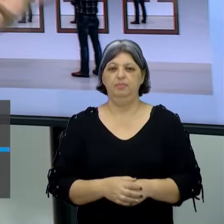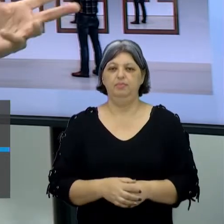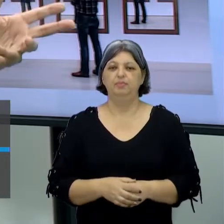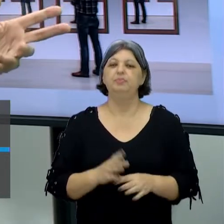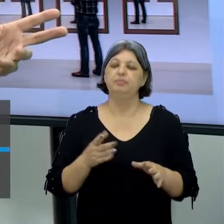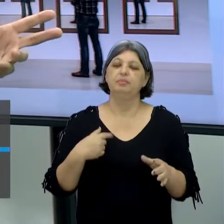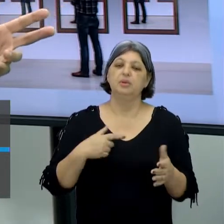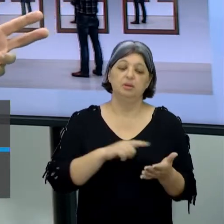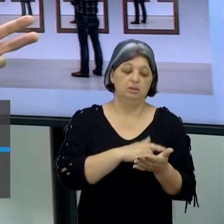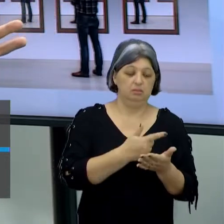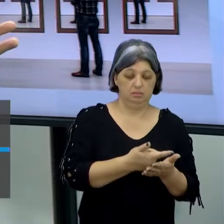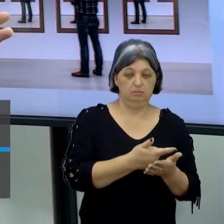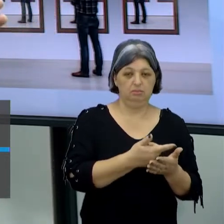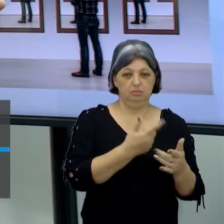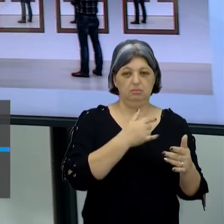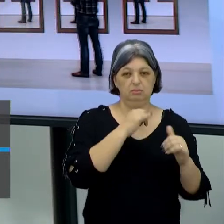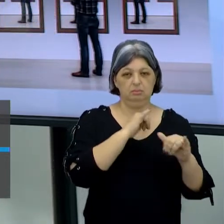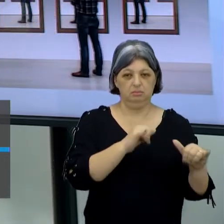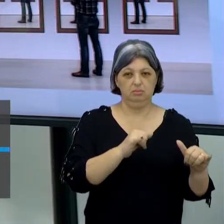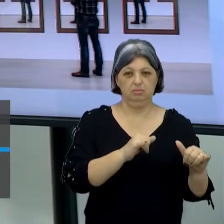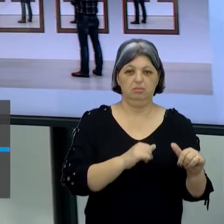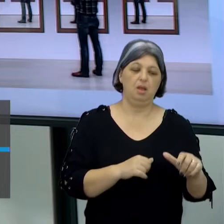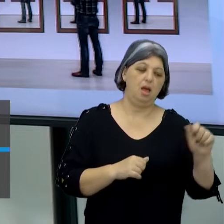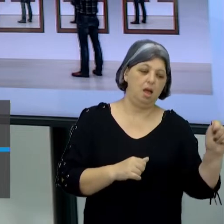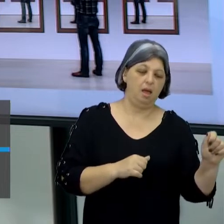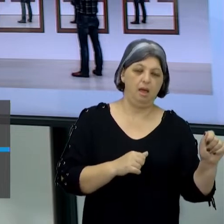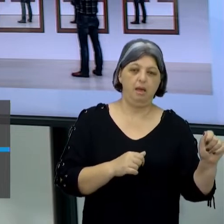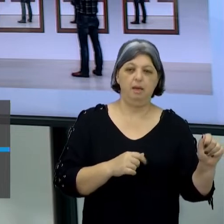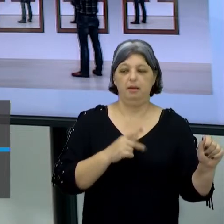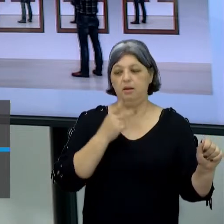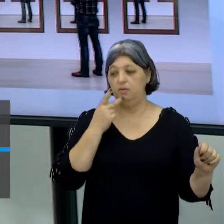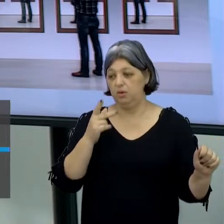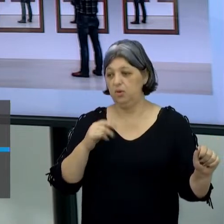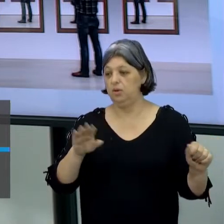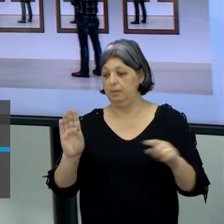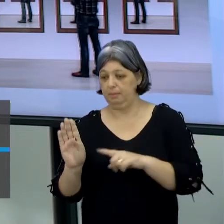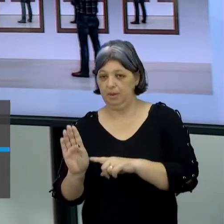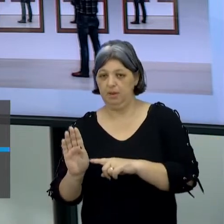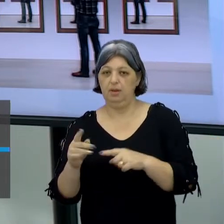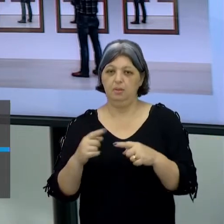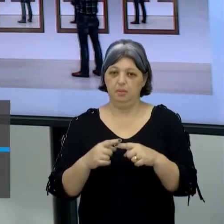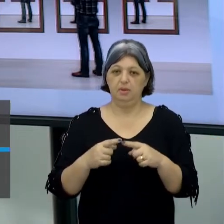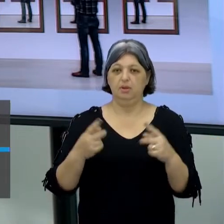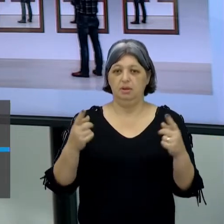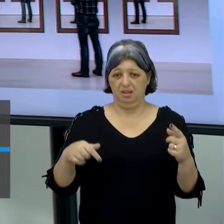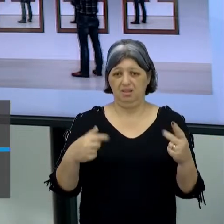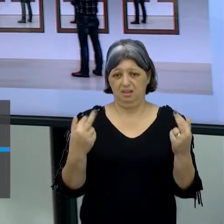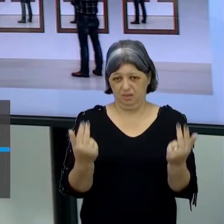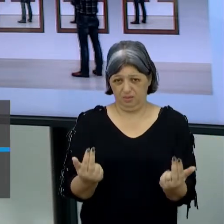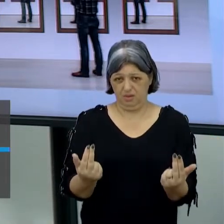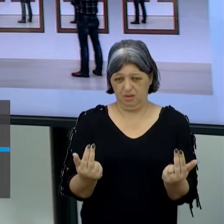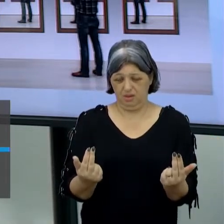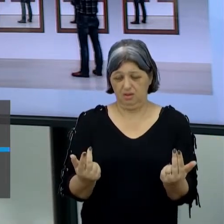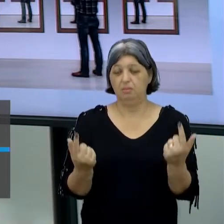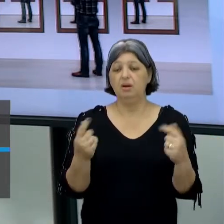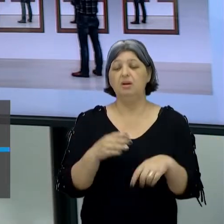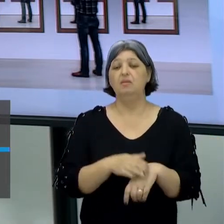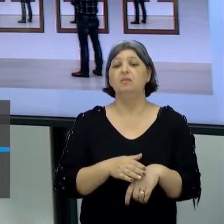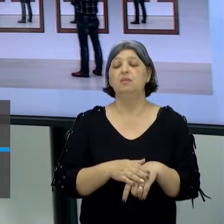emissora A, vi o jornal da emissora B, então é verdade, porque ambos falaram a mesma coisa, mas ambos fizeram o